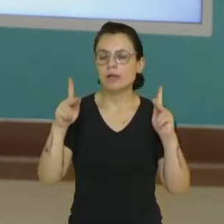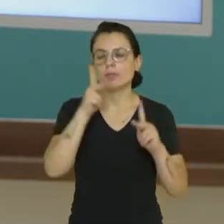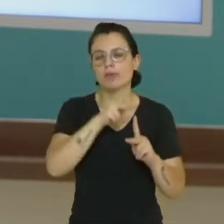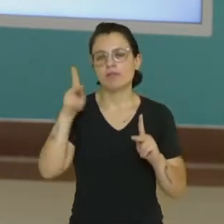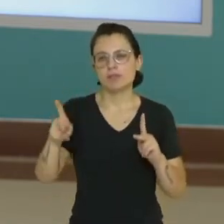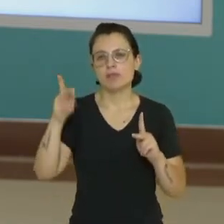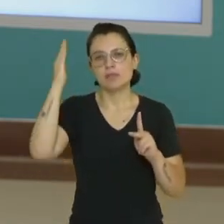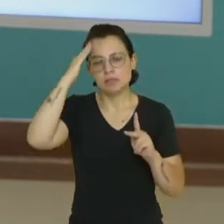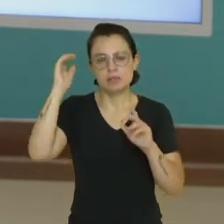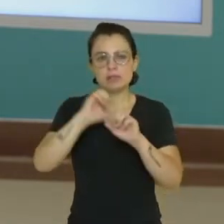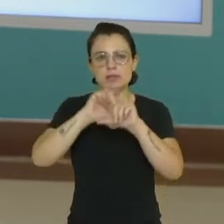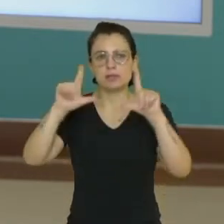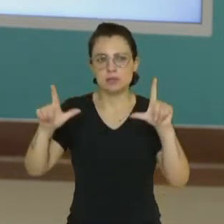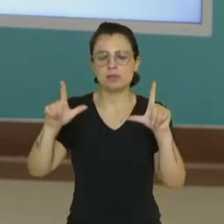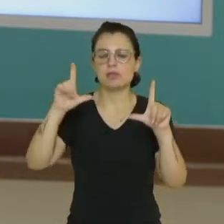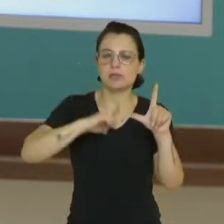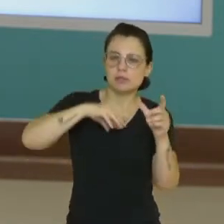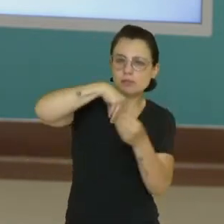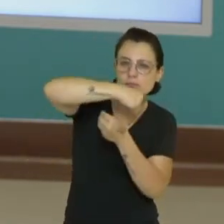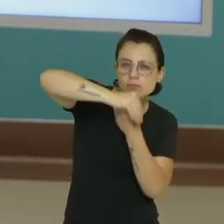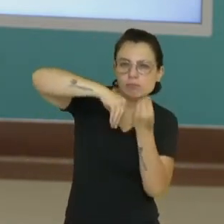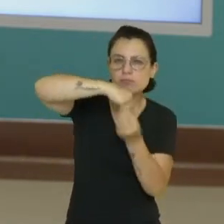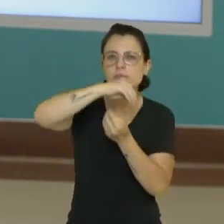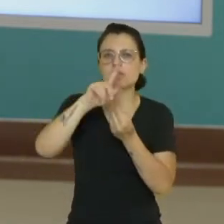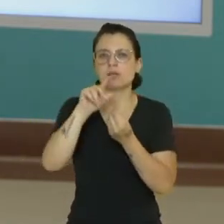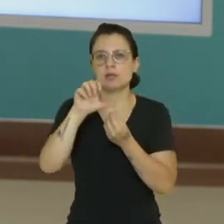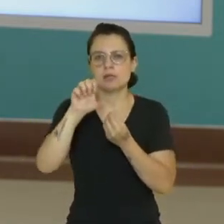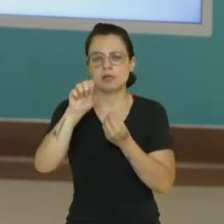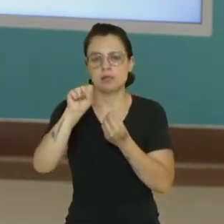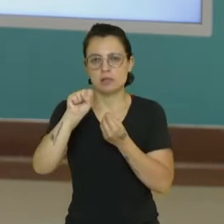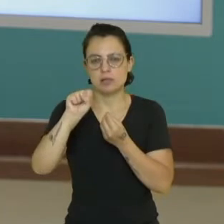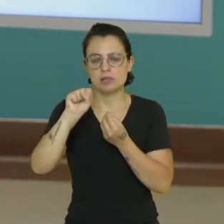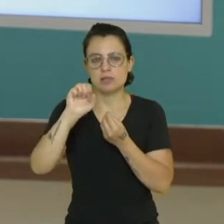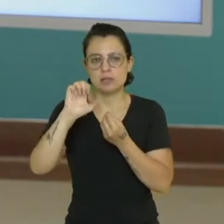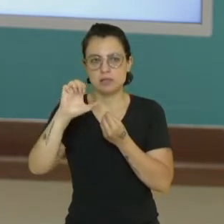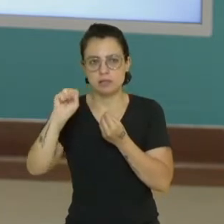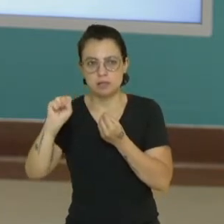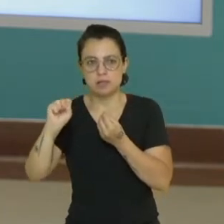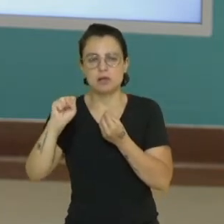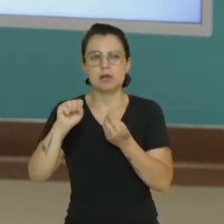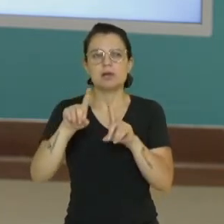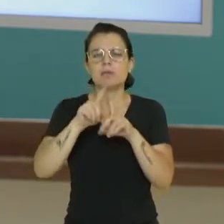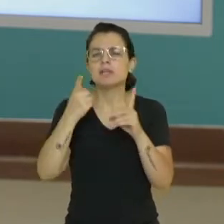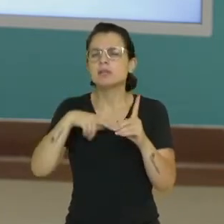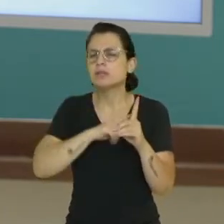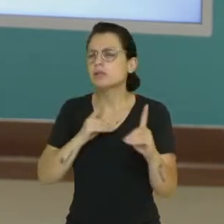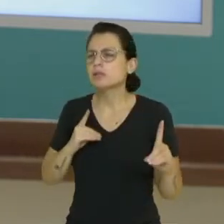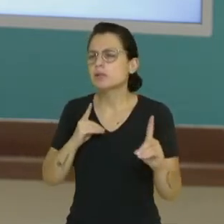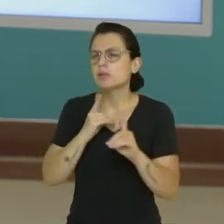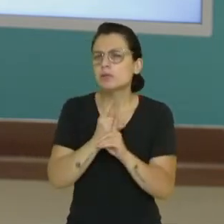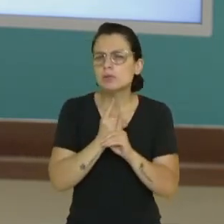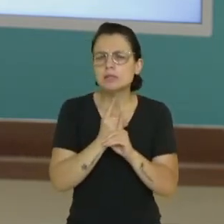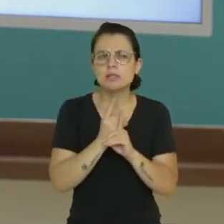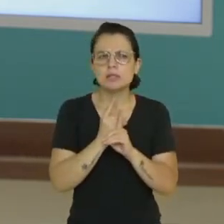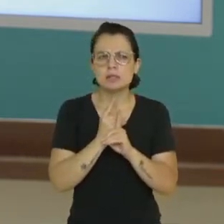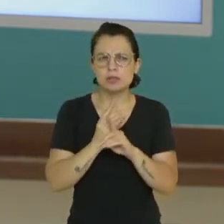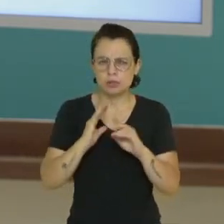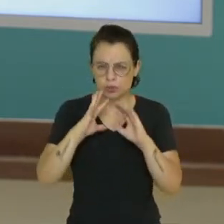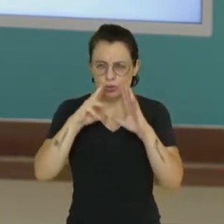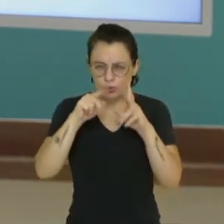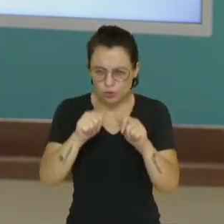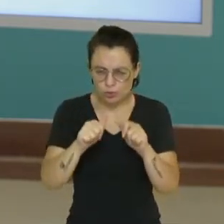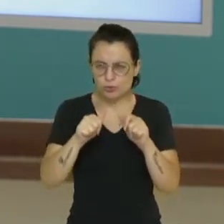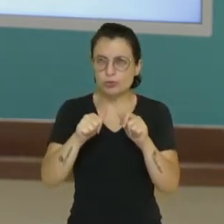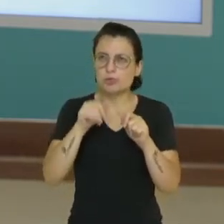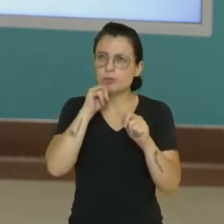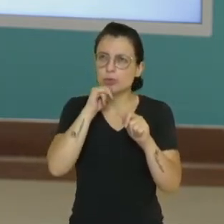entendi agora quais são os gases que fazem parte da nossa atmosfera. Mas nós encontramos eles, por exemplo, todos na mesma